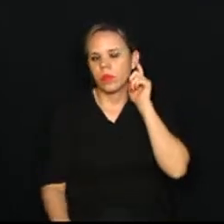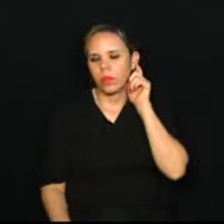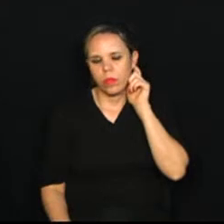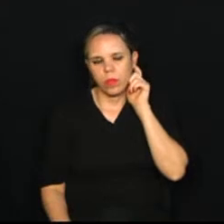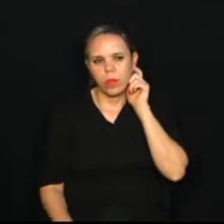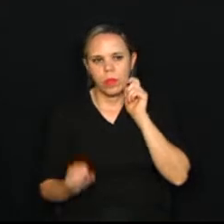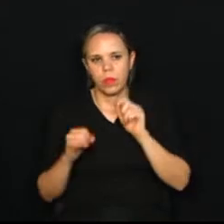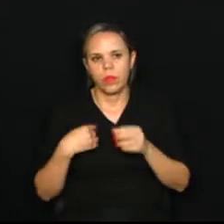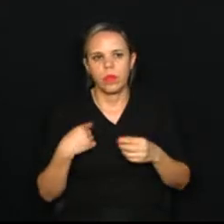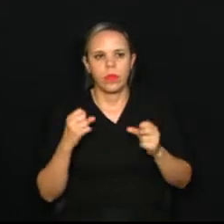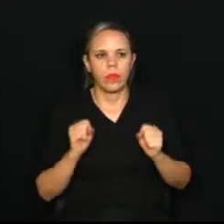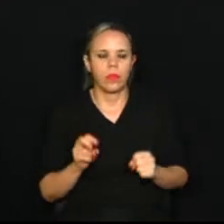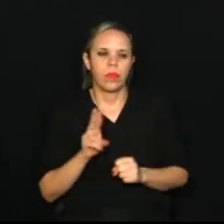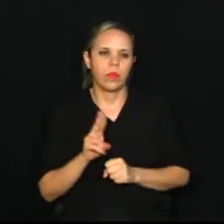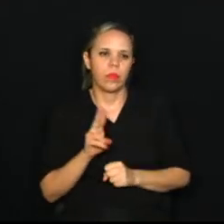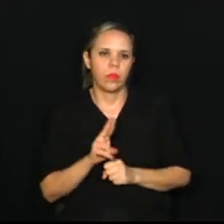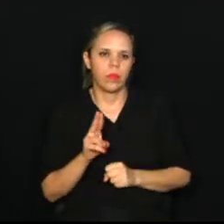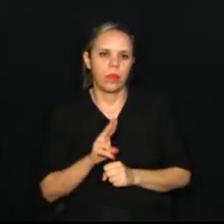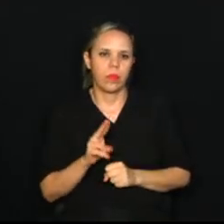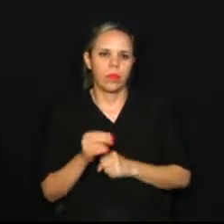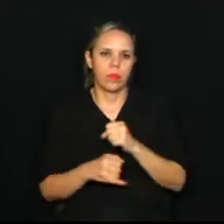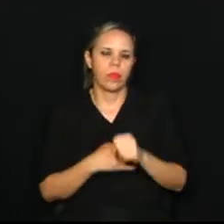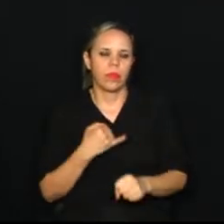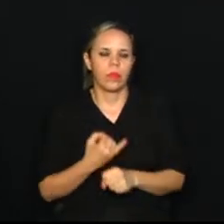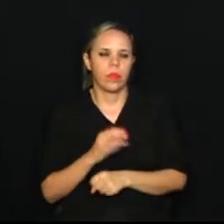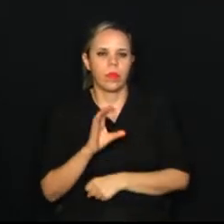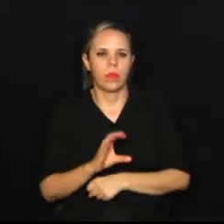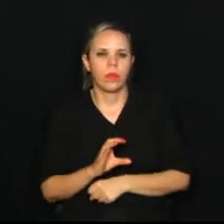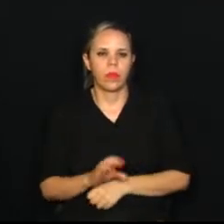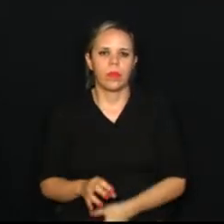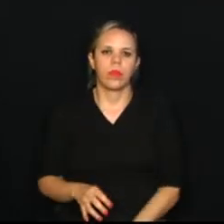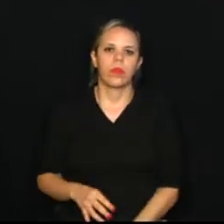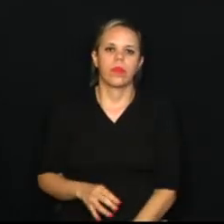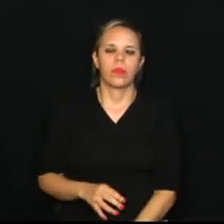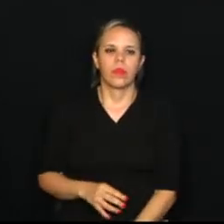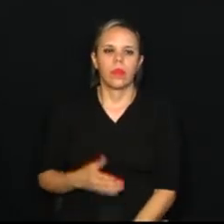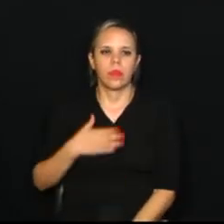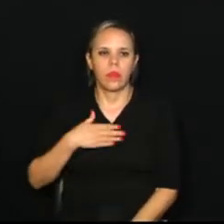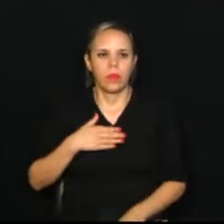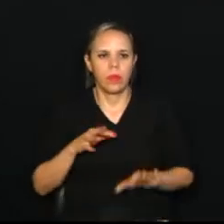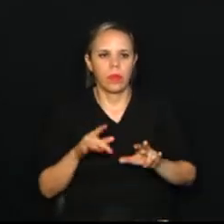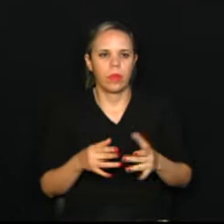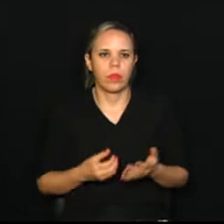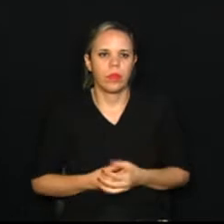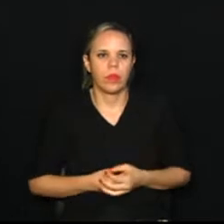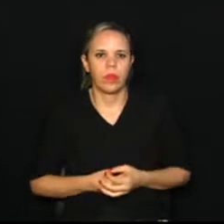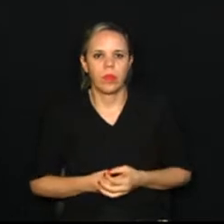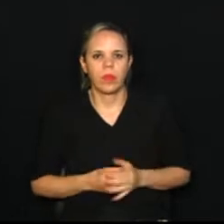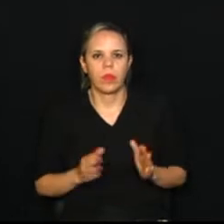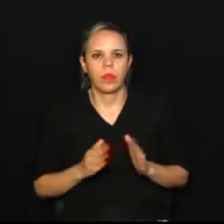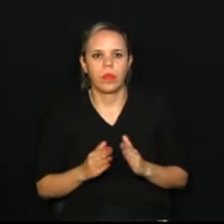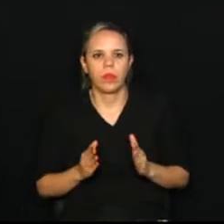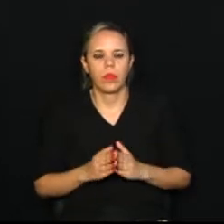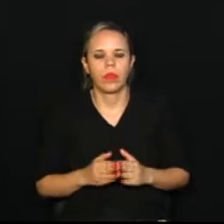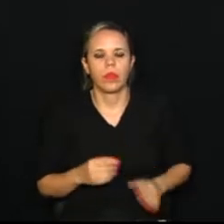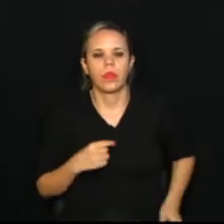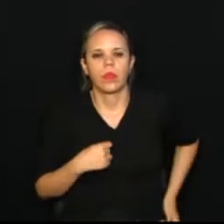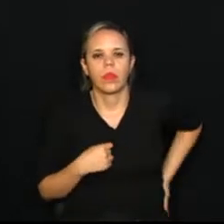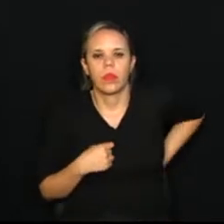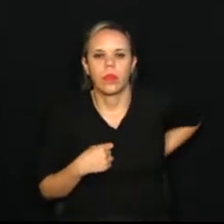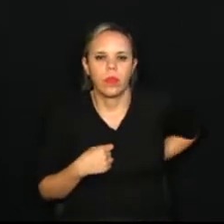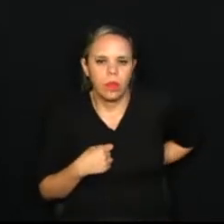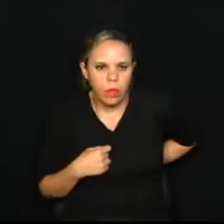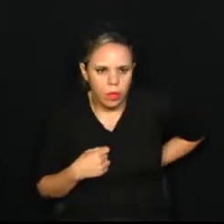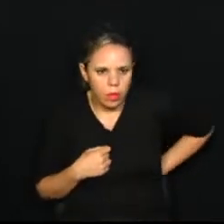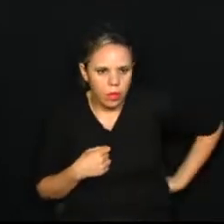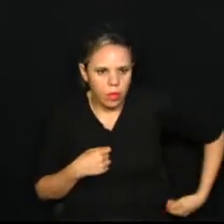eu posso utilizar o Portal do Cidadão através do meu computador, em casa, eu faço. Se